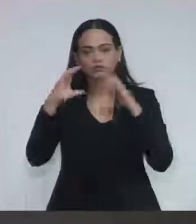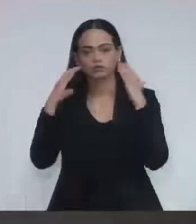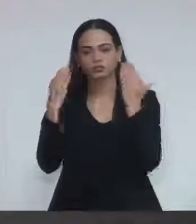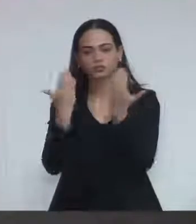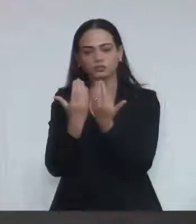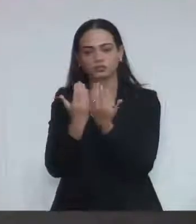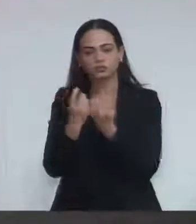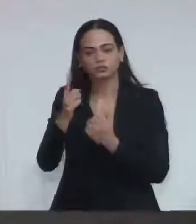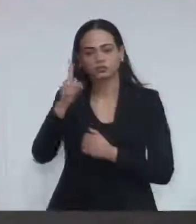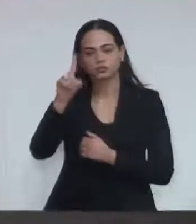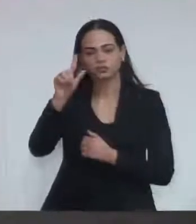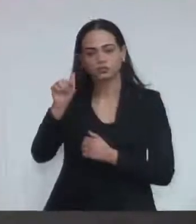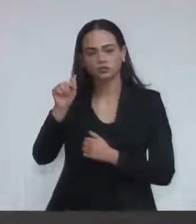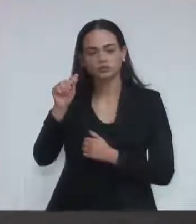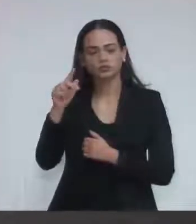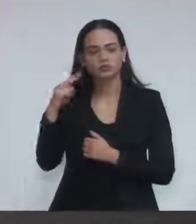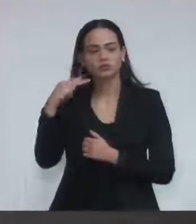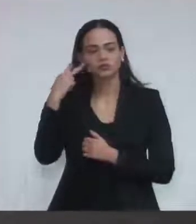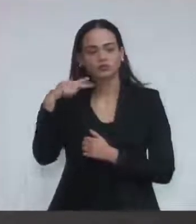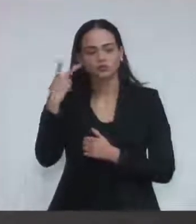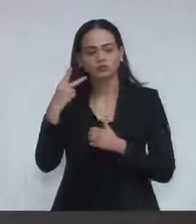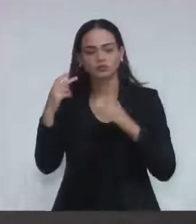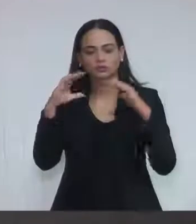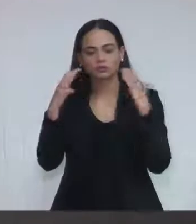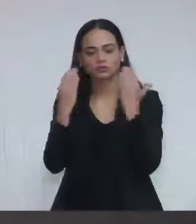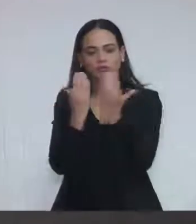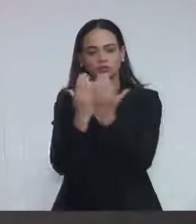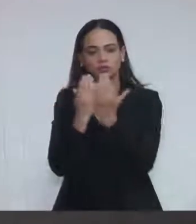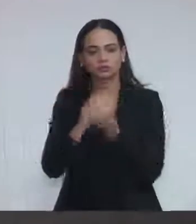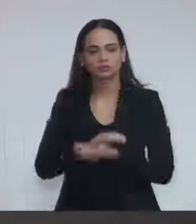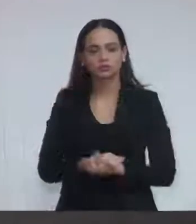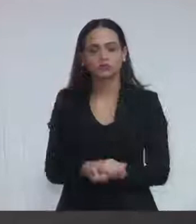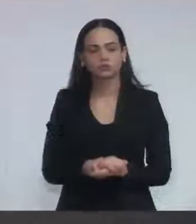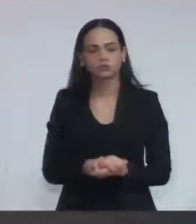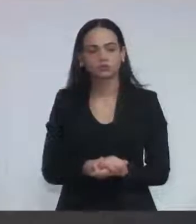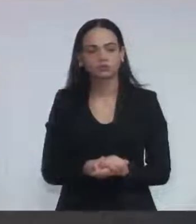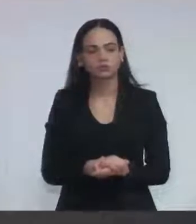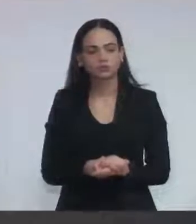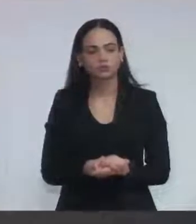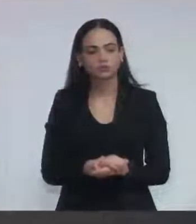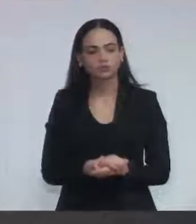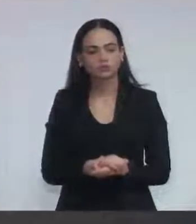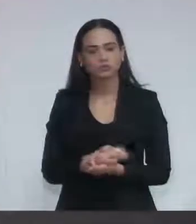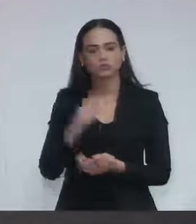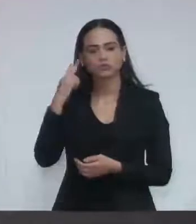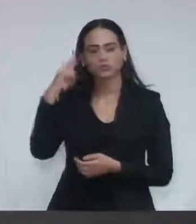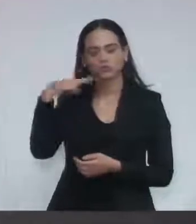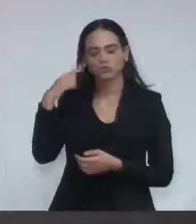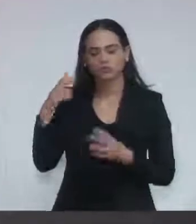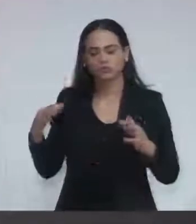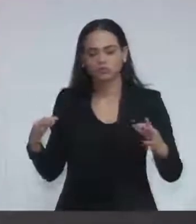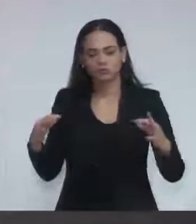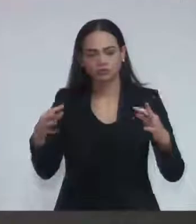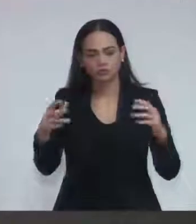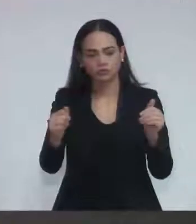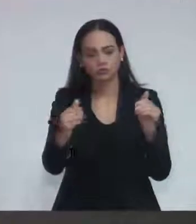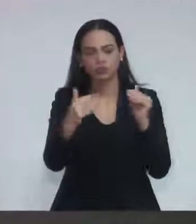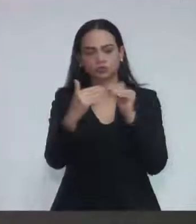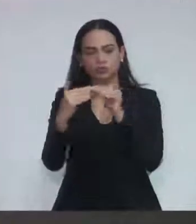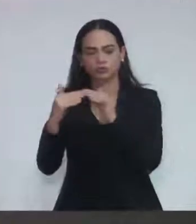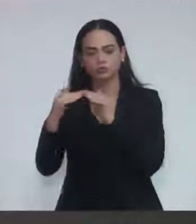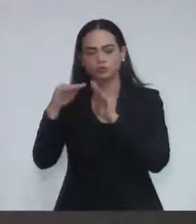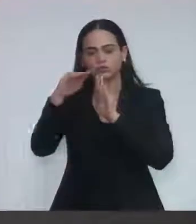17ª legislatura. Não havendo nenhuma manifestação dos vereadores e vereadoras quanto à ata da 56ª sessão ordinária